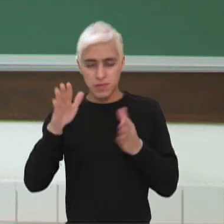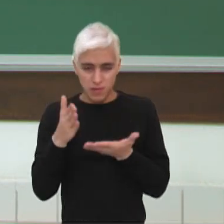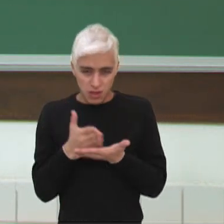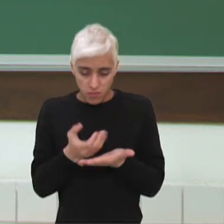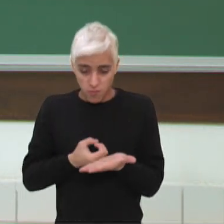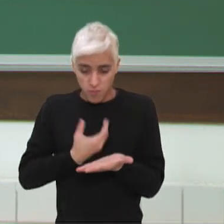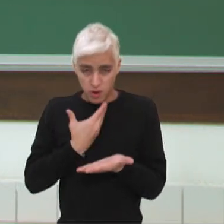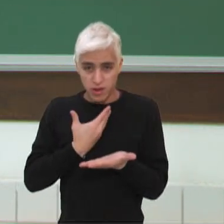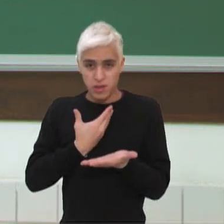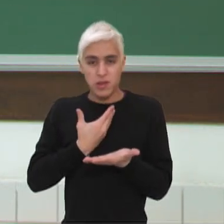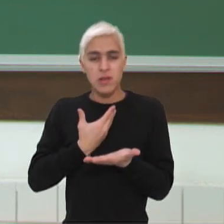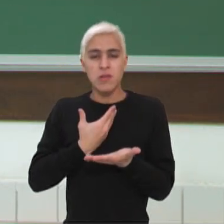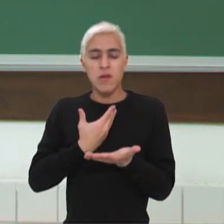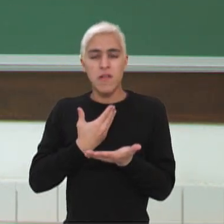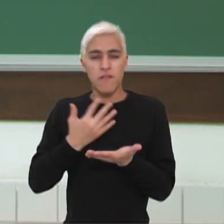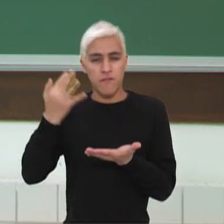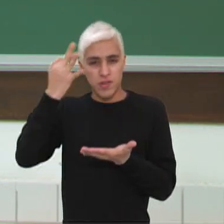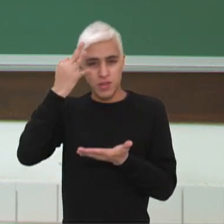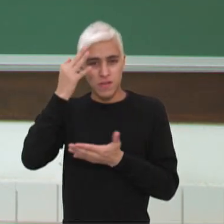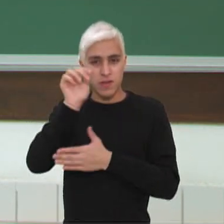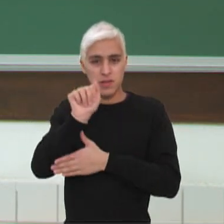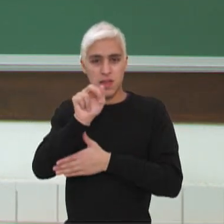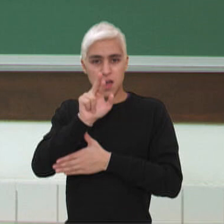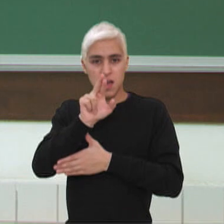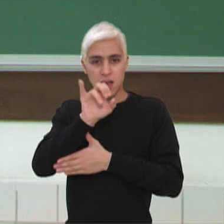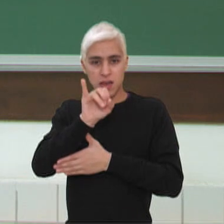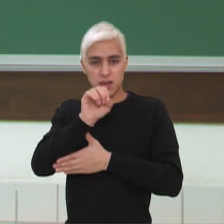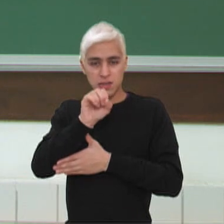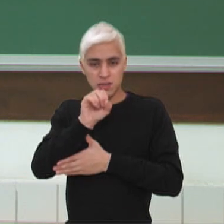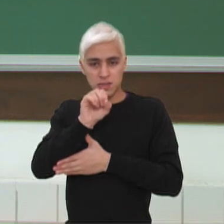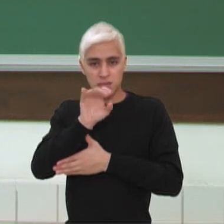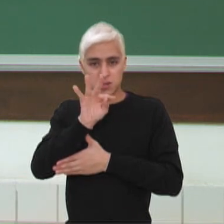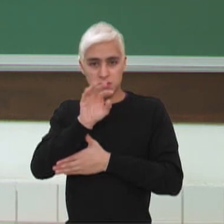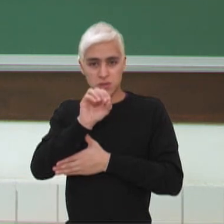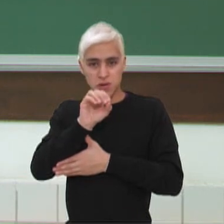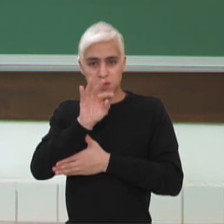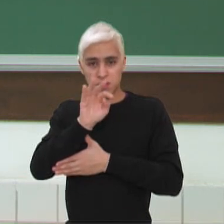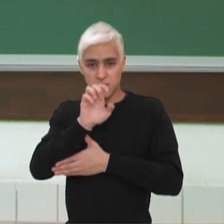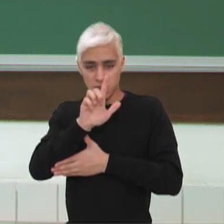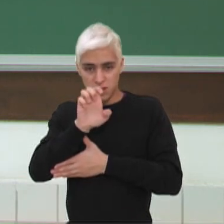Aristóteles, um filósofo que viveu naquele momento, narra